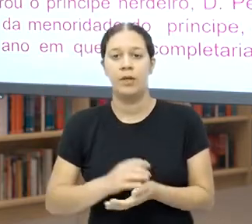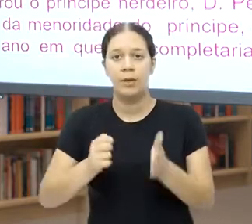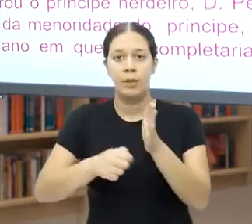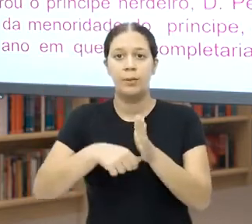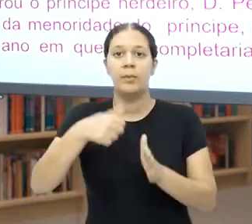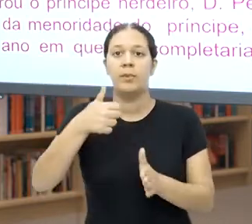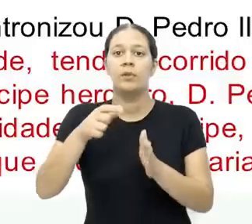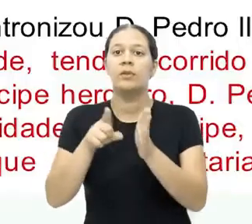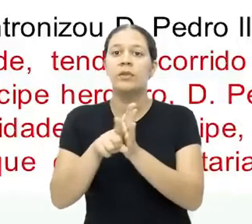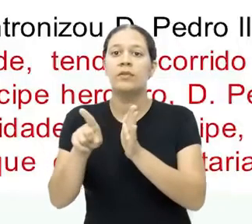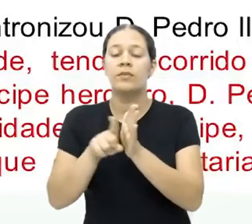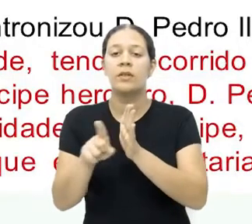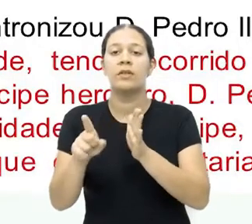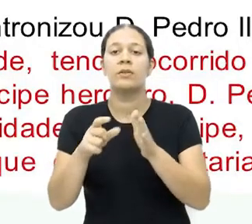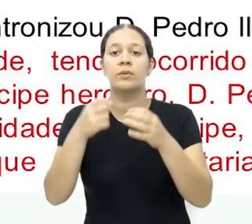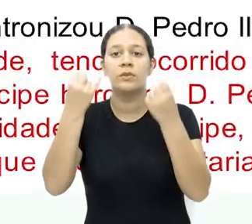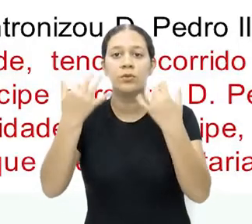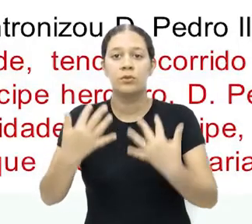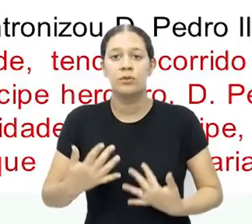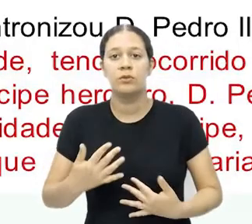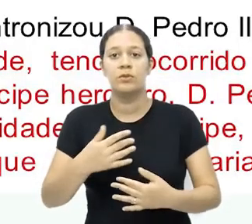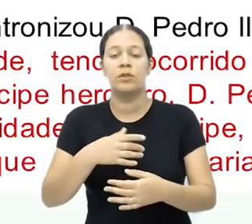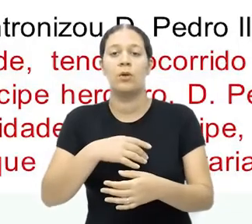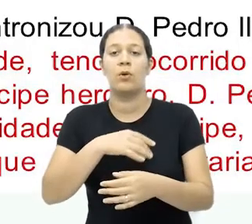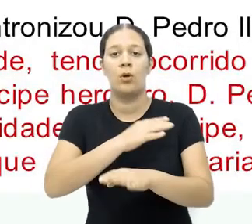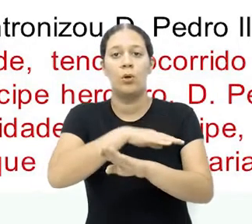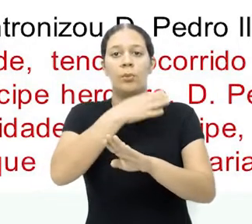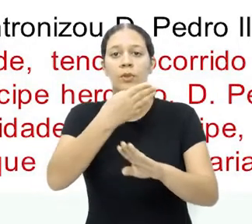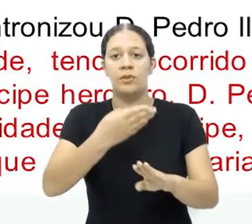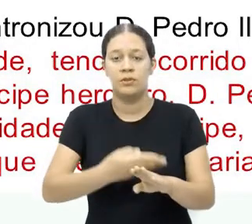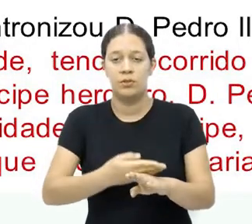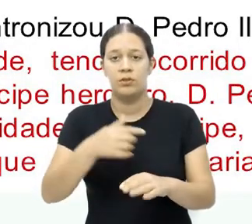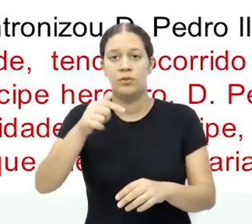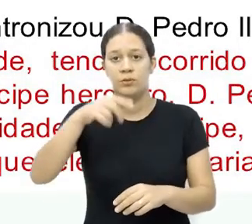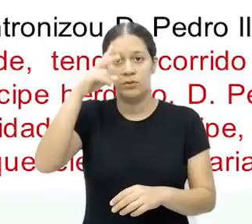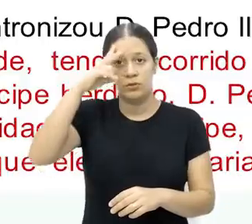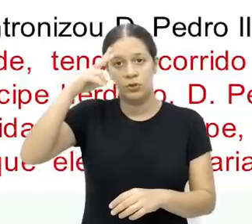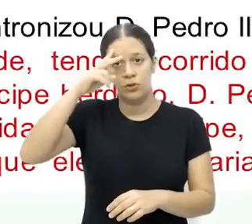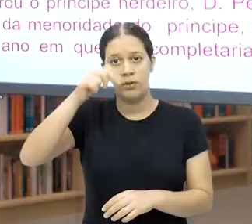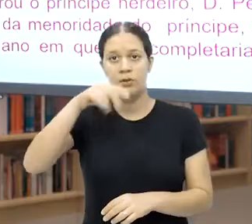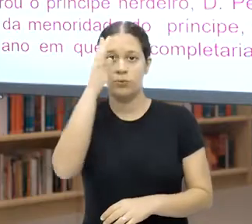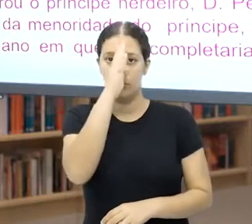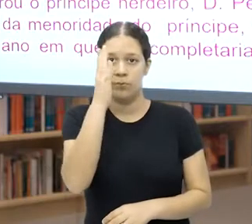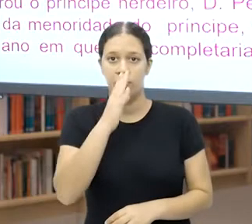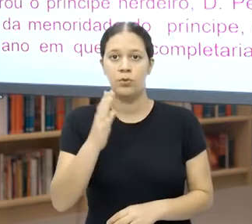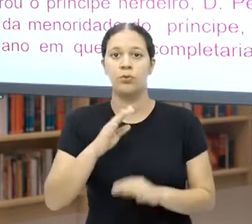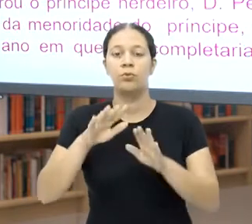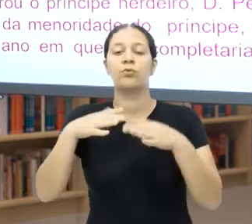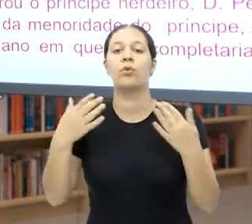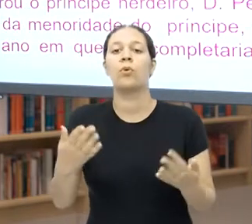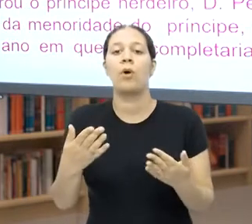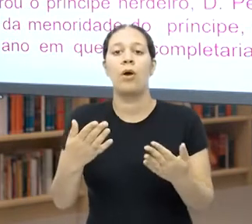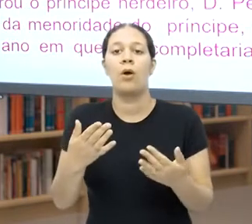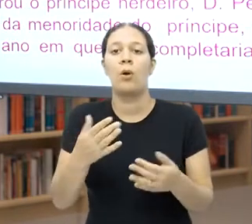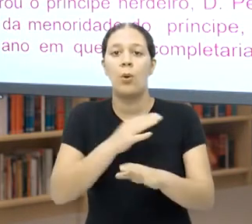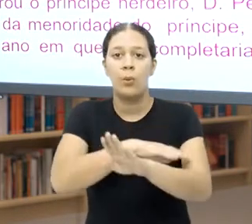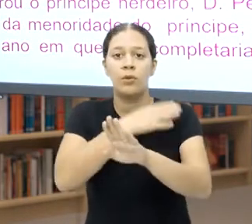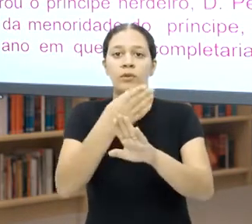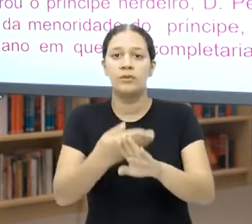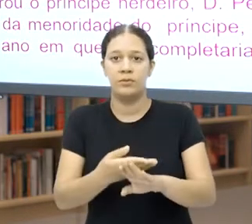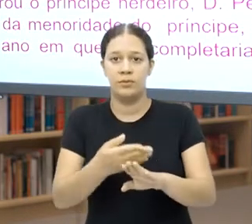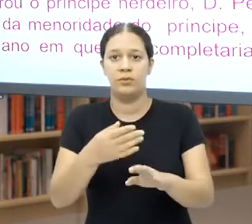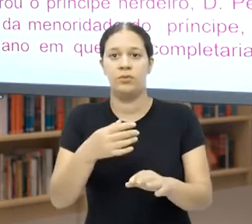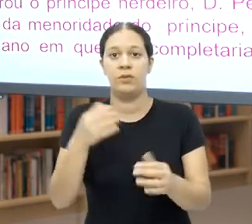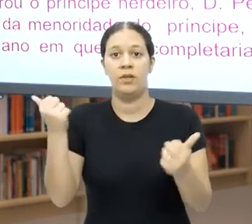primeira questão, descreva o período regencial na história do Brasil. Qual foi o período regencial?